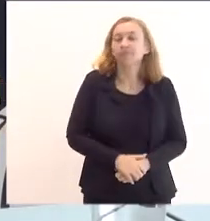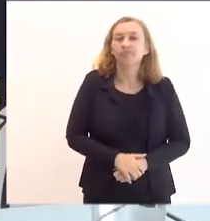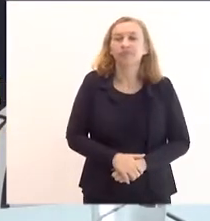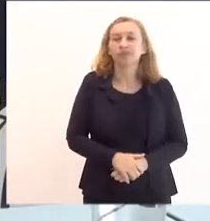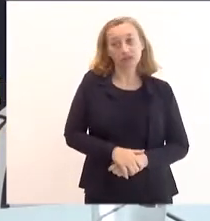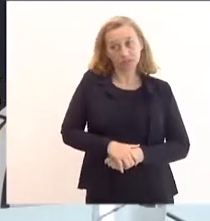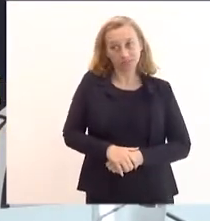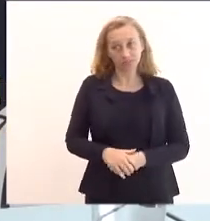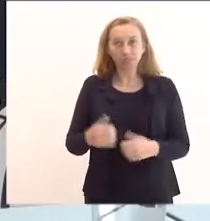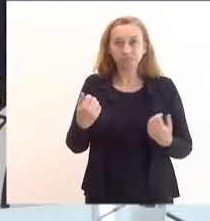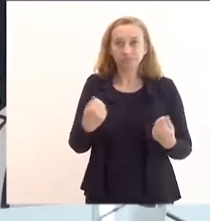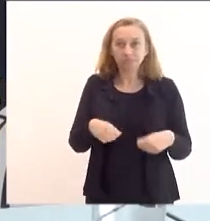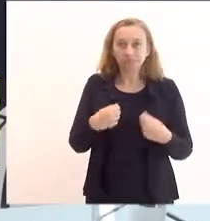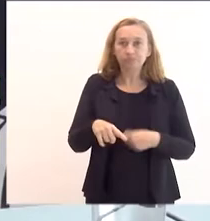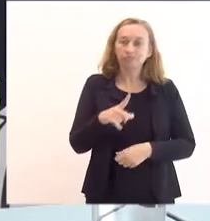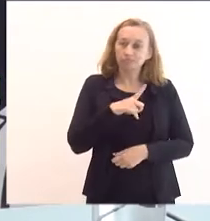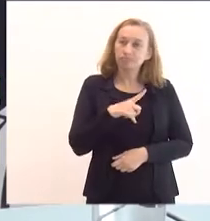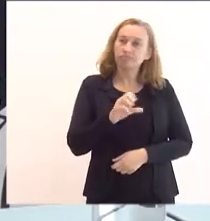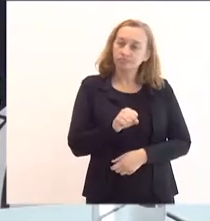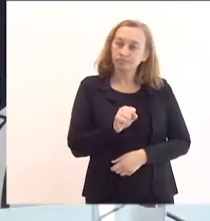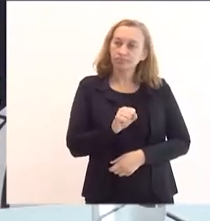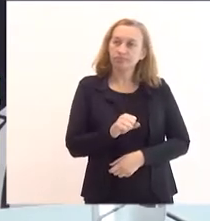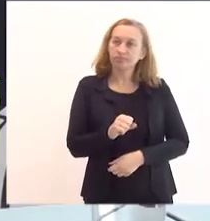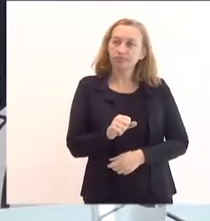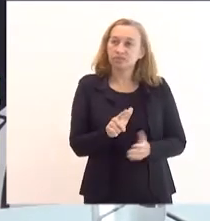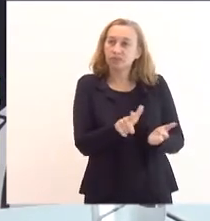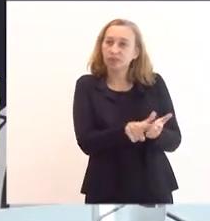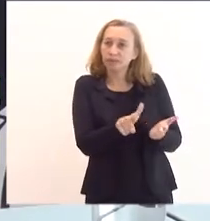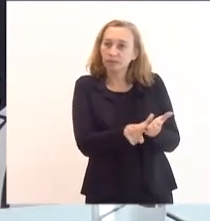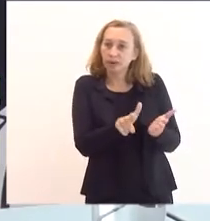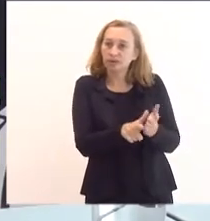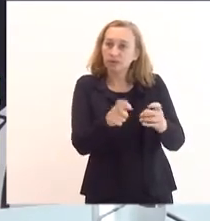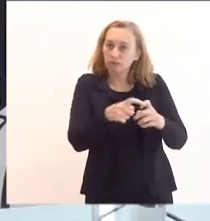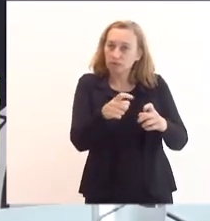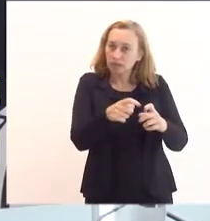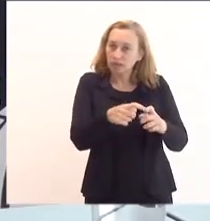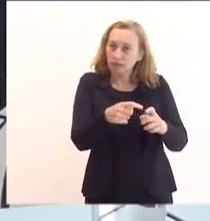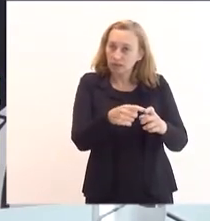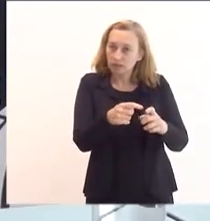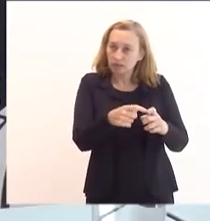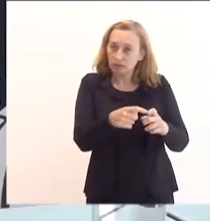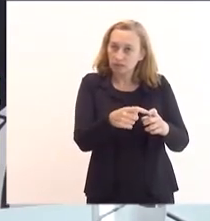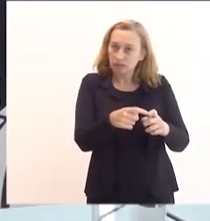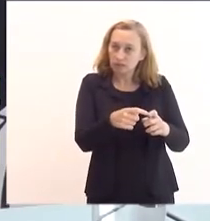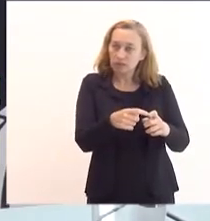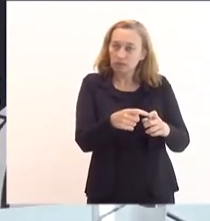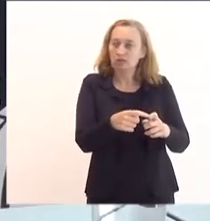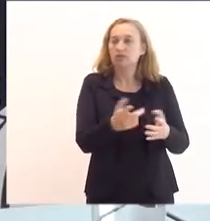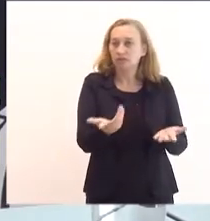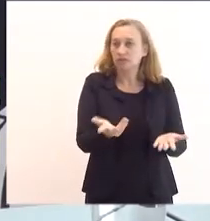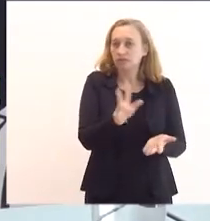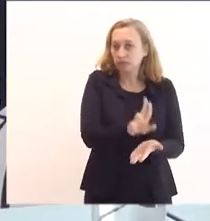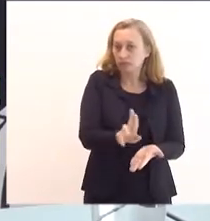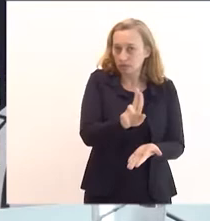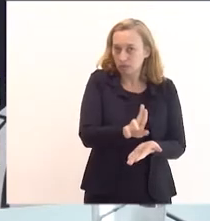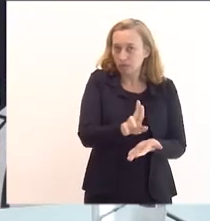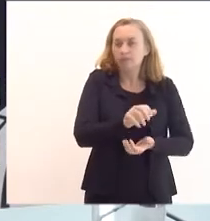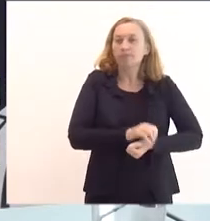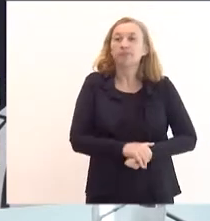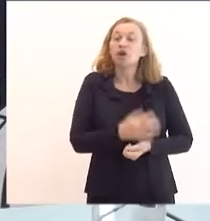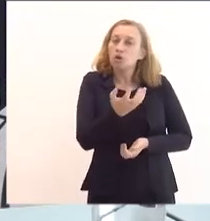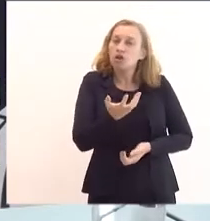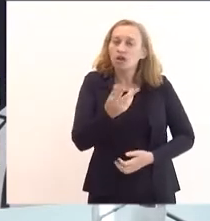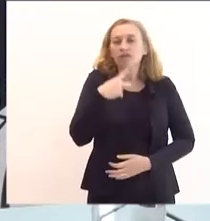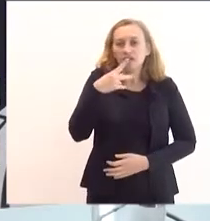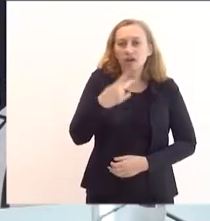tem que ter receita específica para utilização, etc., etc. Bom, então, estou querendo